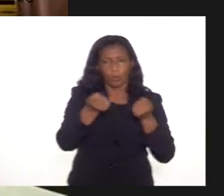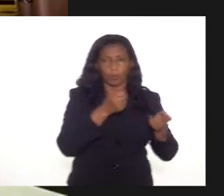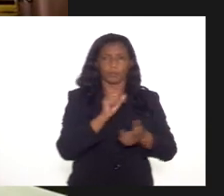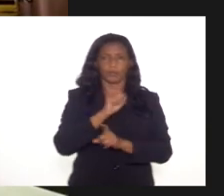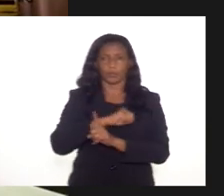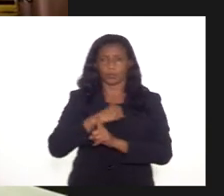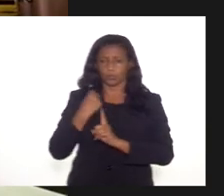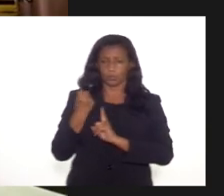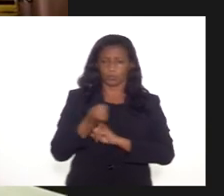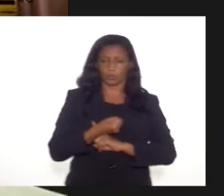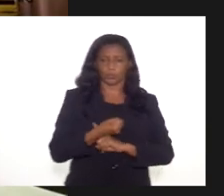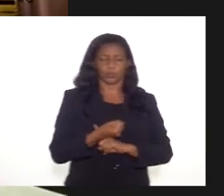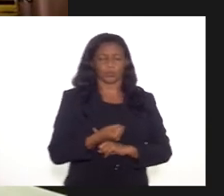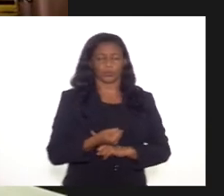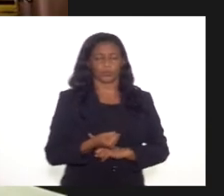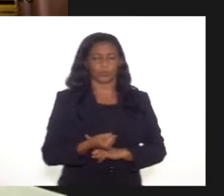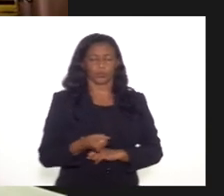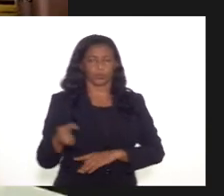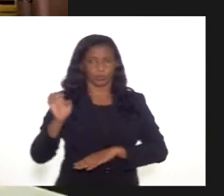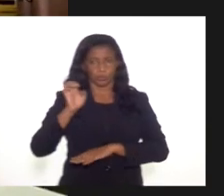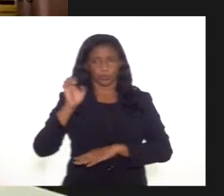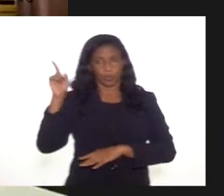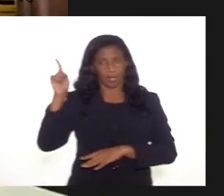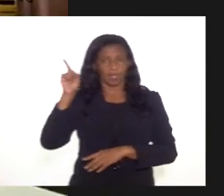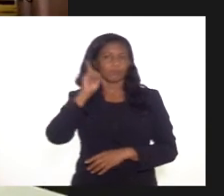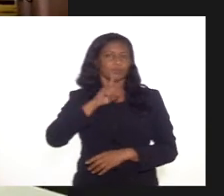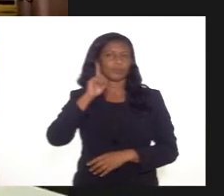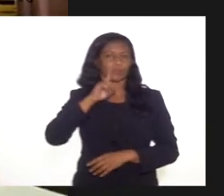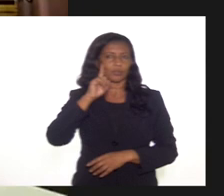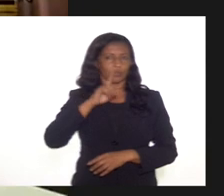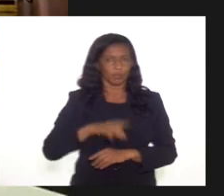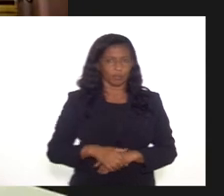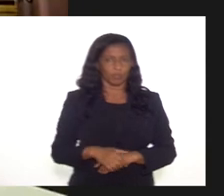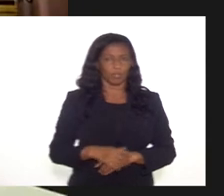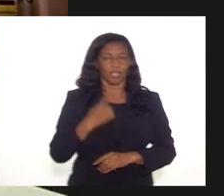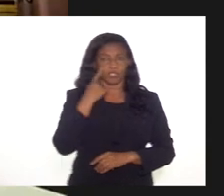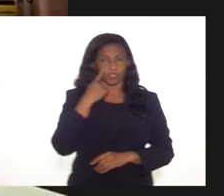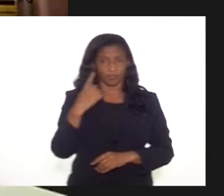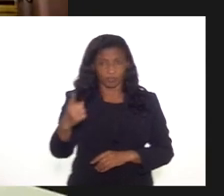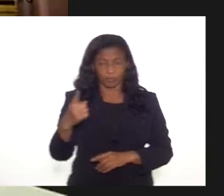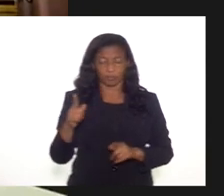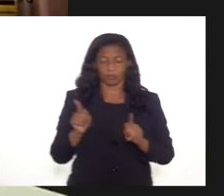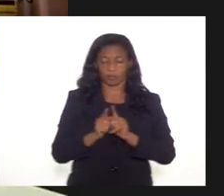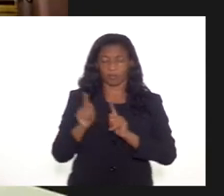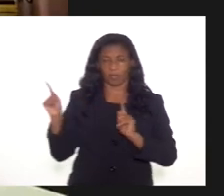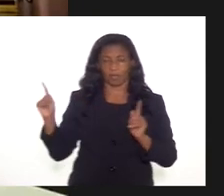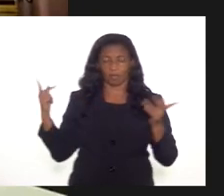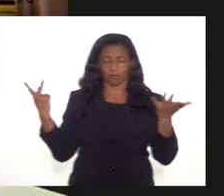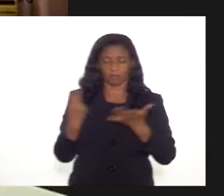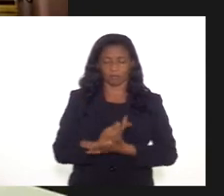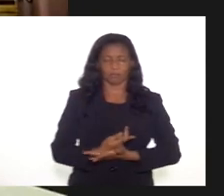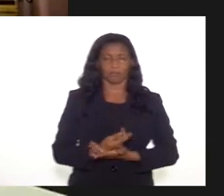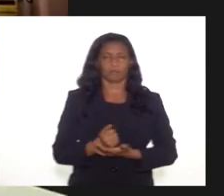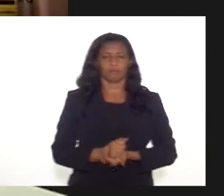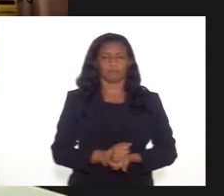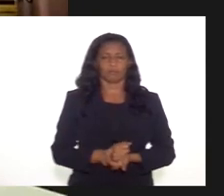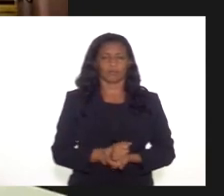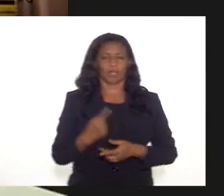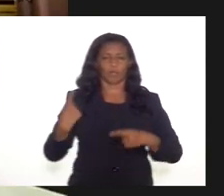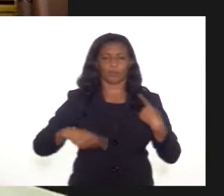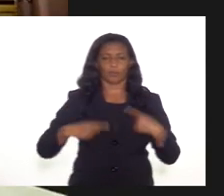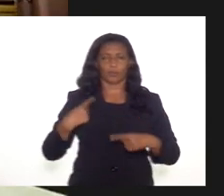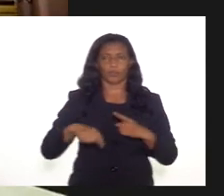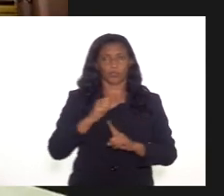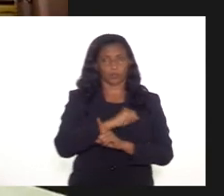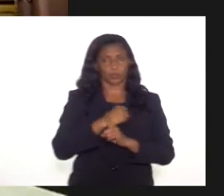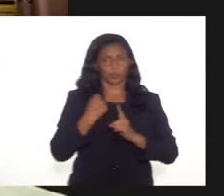social dos Estados Unidos, a gente viu que o enfrentamento em especial das políticas